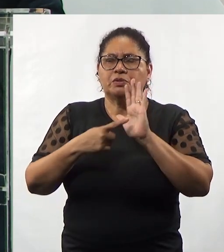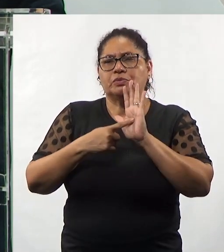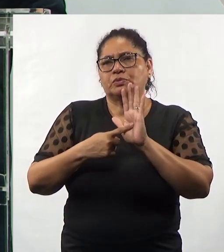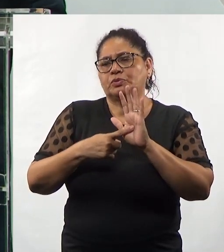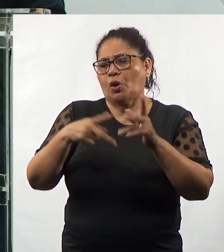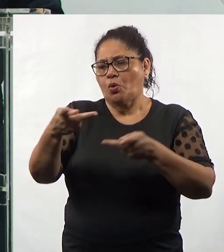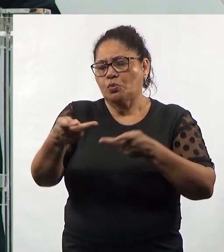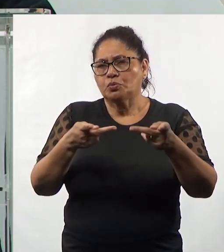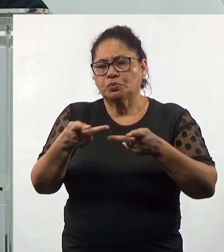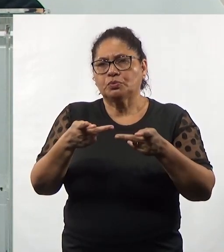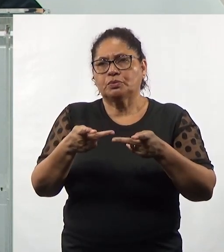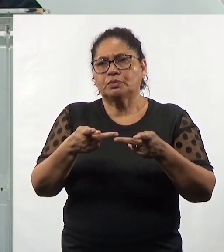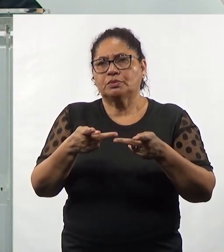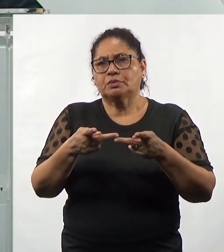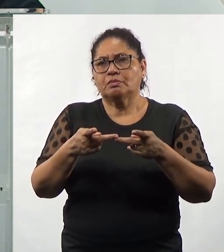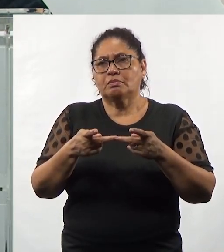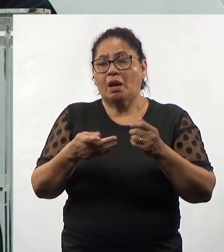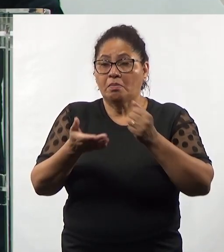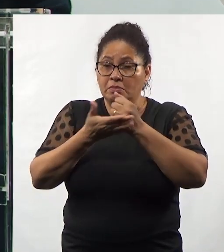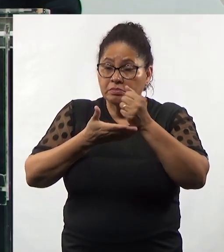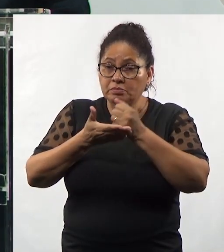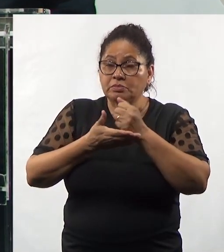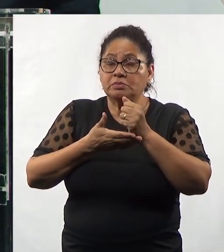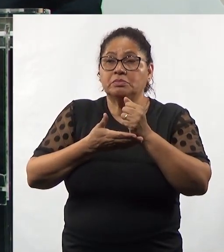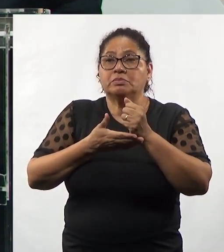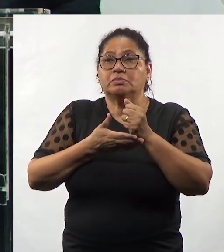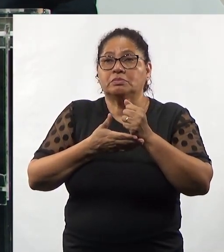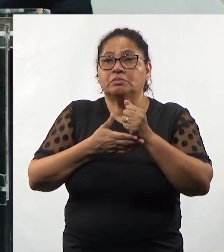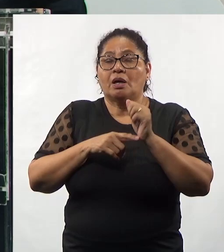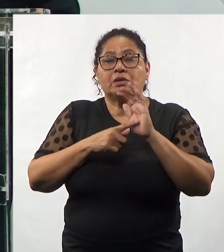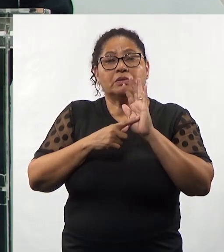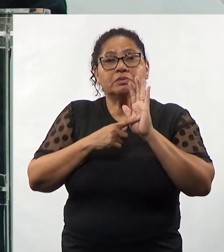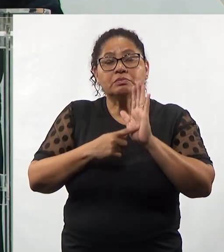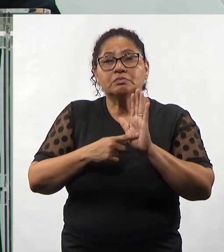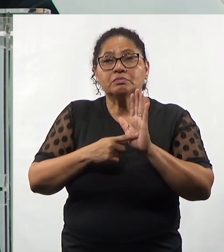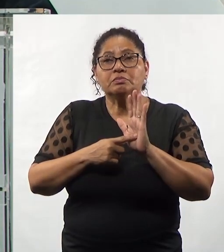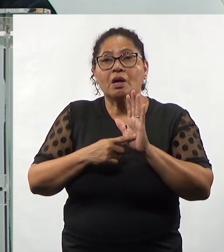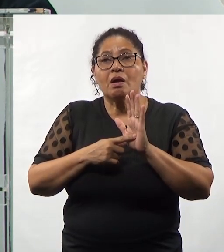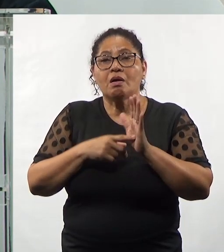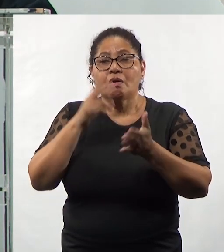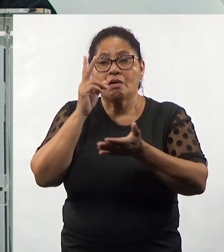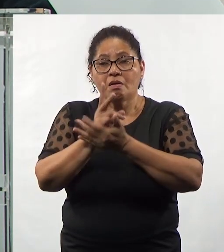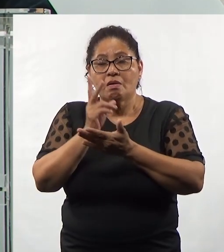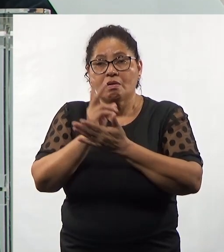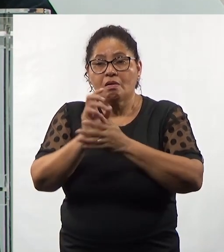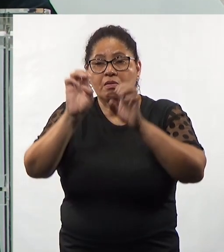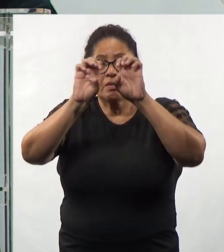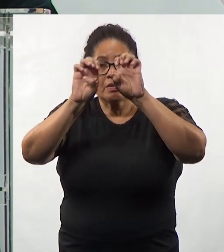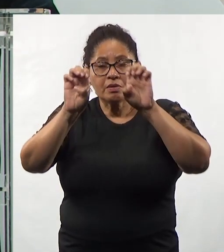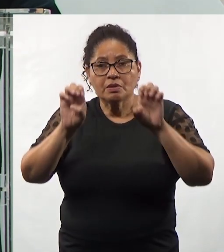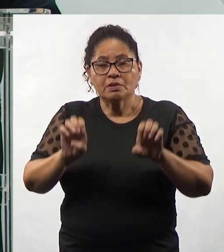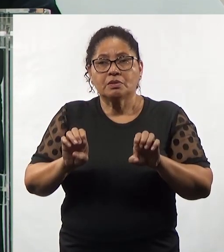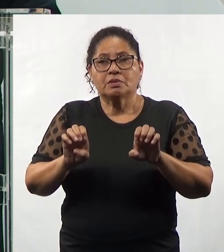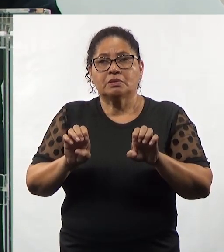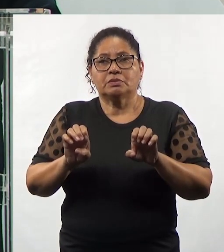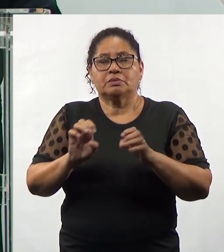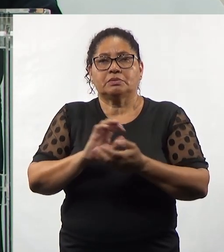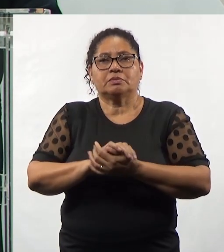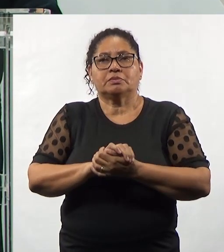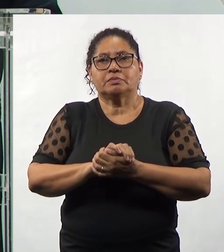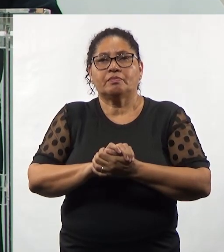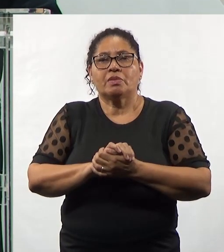o nosso projeto. Mas, basicamente, eles trazem as mesmas estruturas ou a mesma